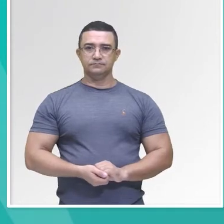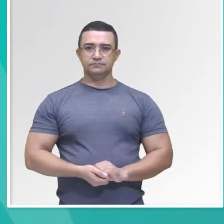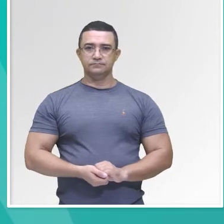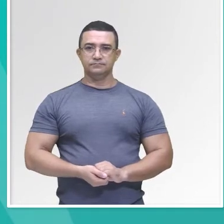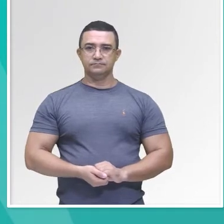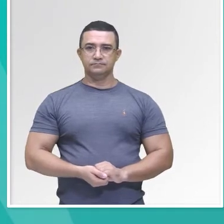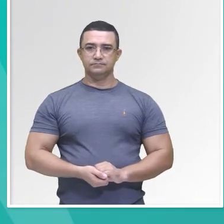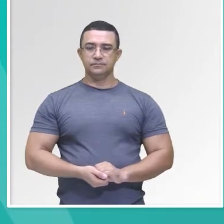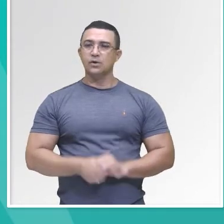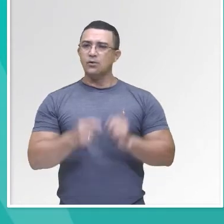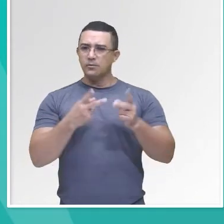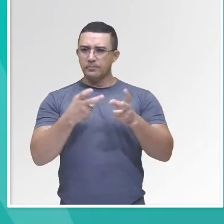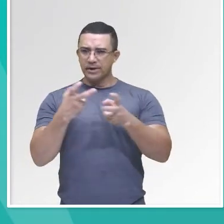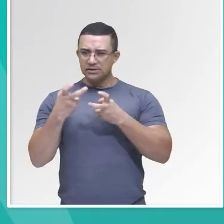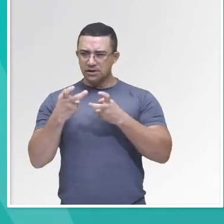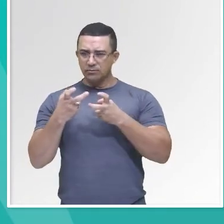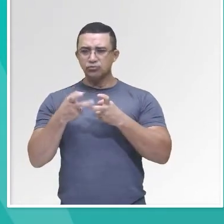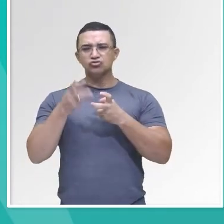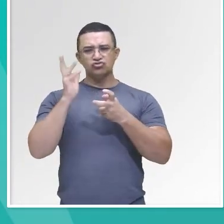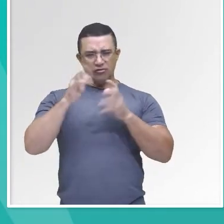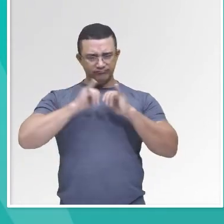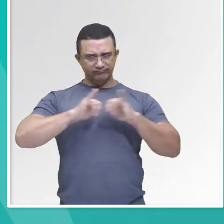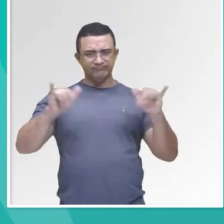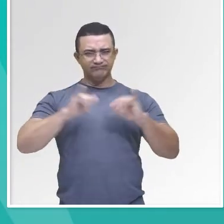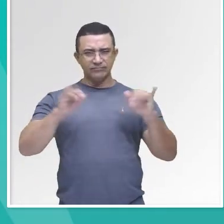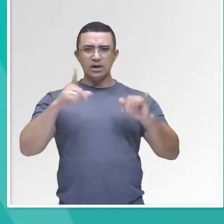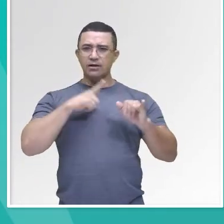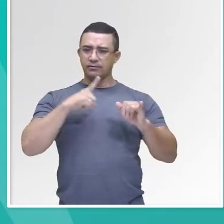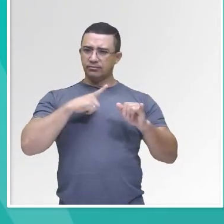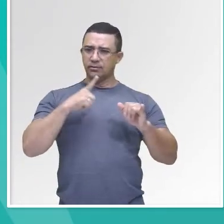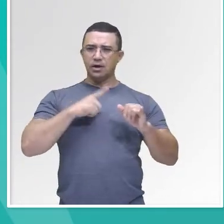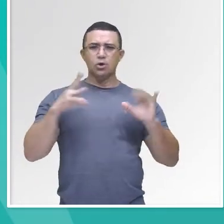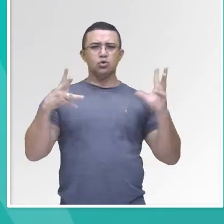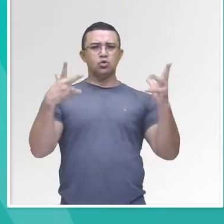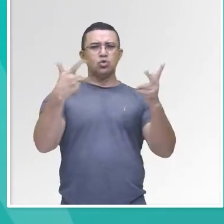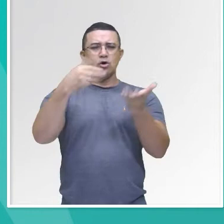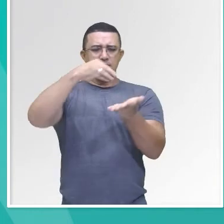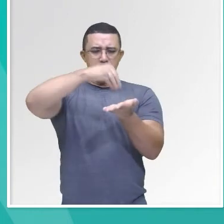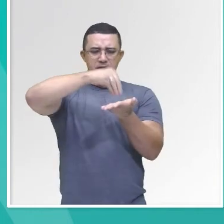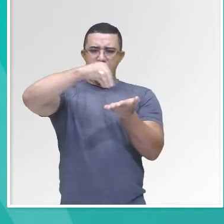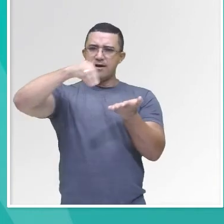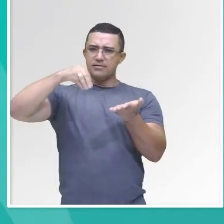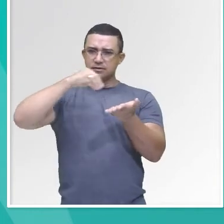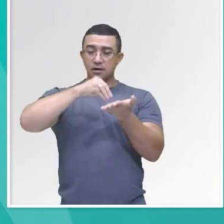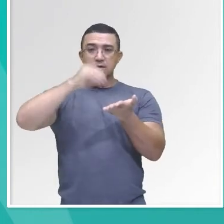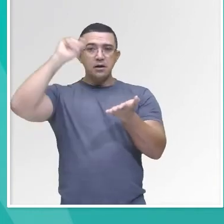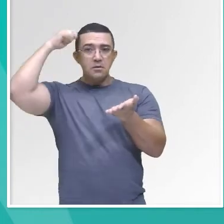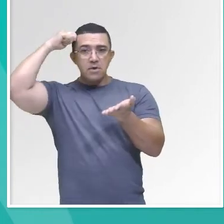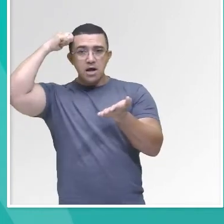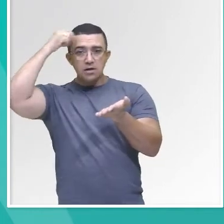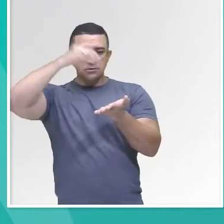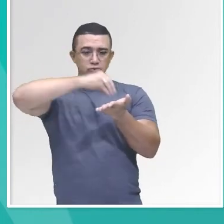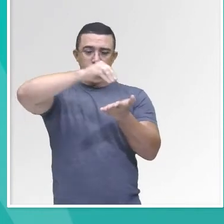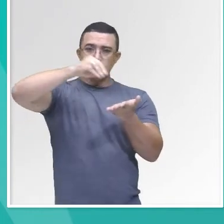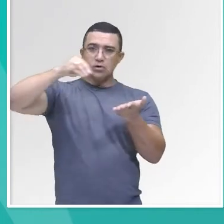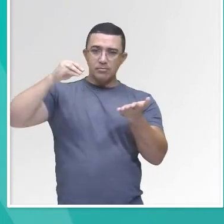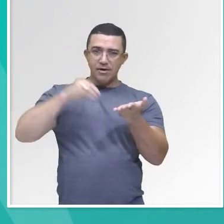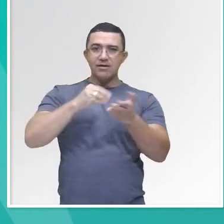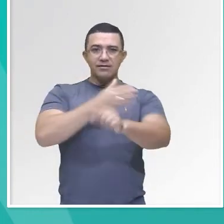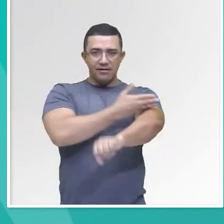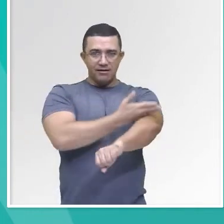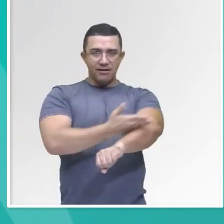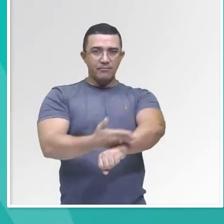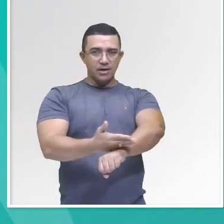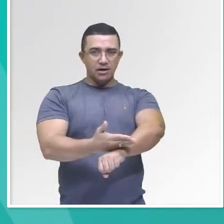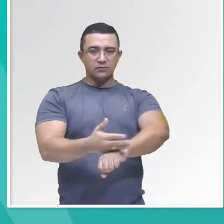Então, observem, como eu falei para vocês, nós temos aí todas as peças negras e todas as peças brancas.